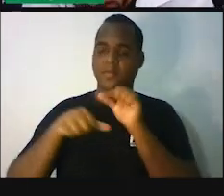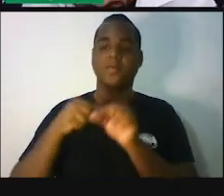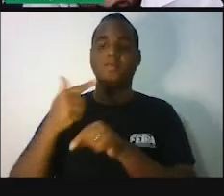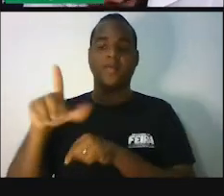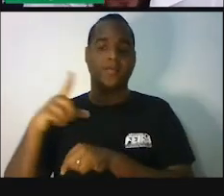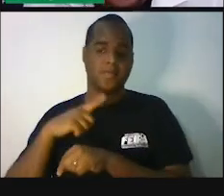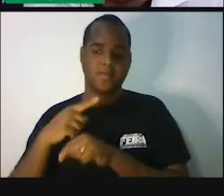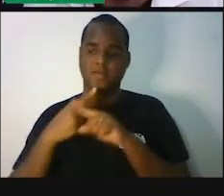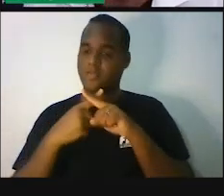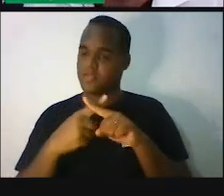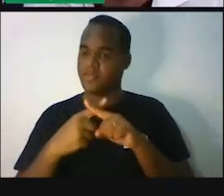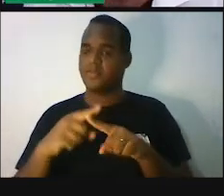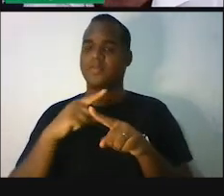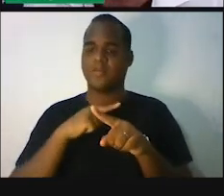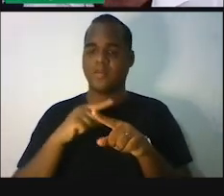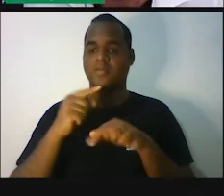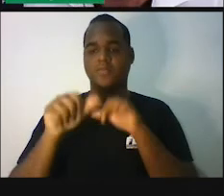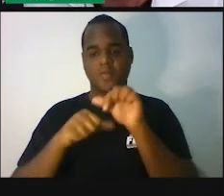por letra X.